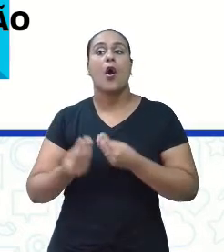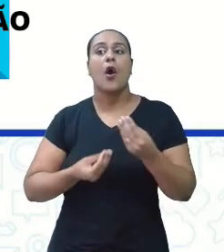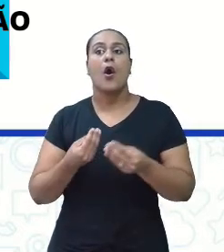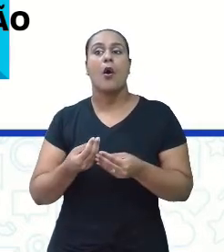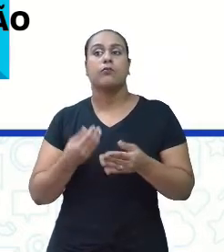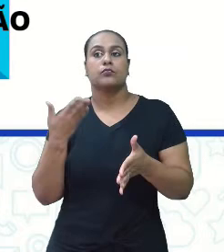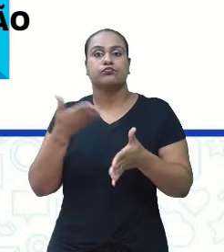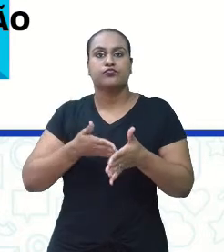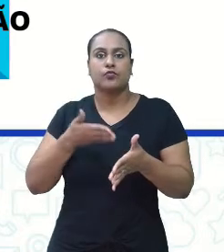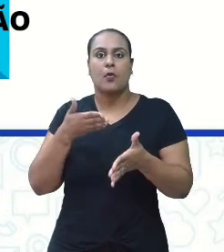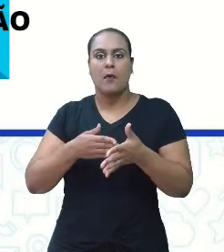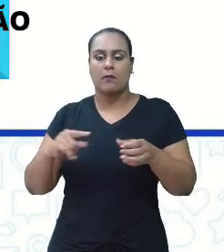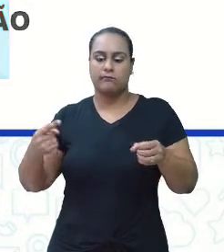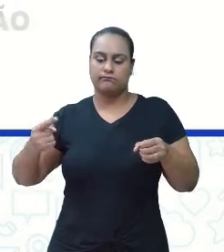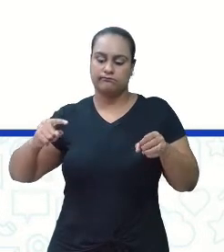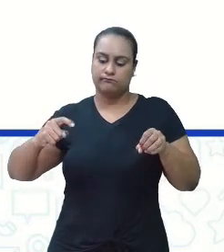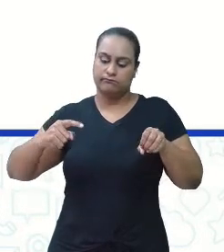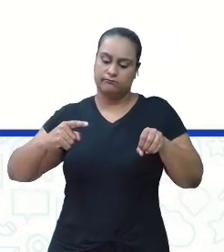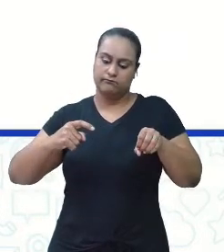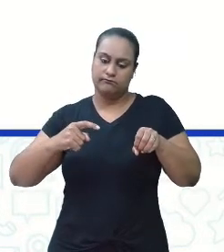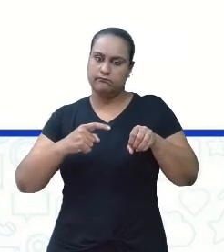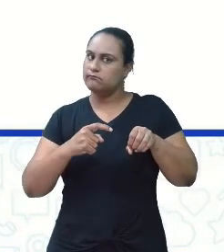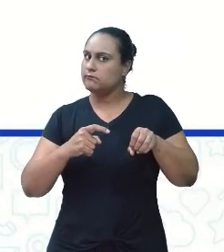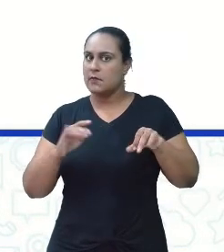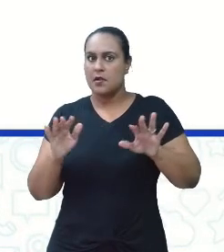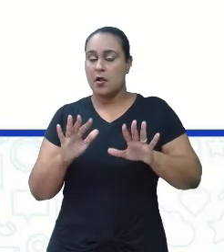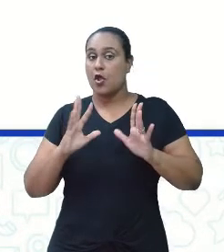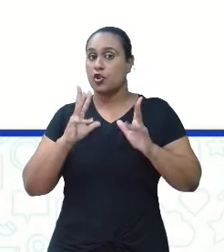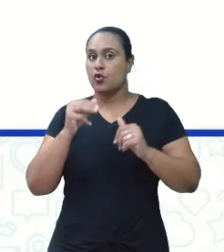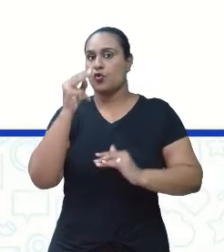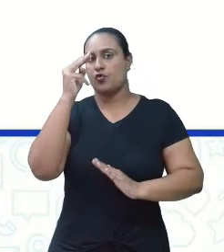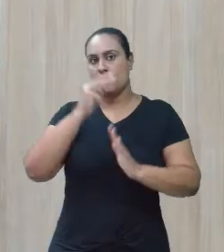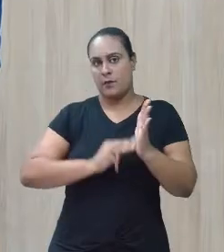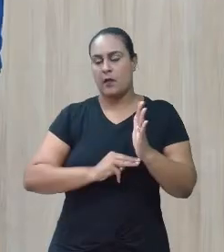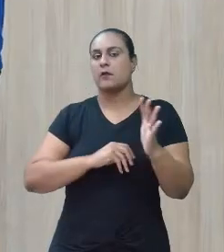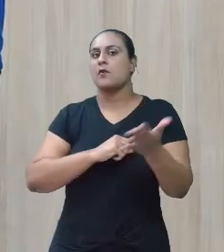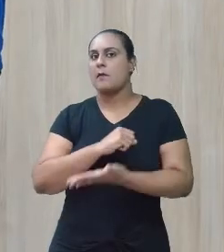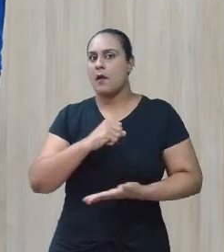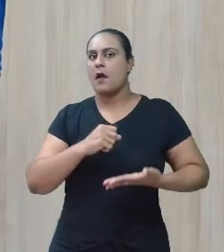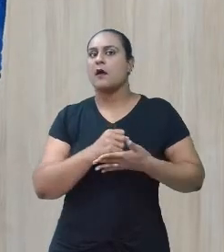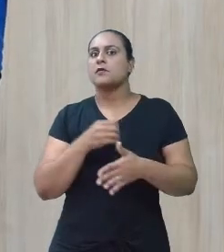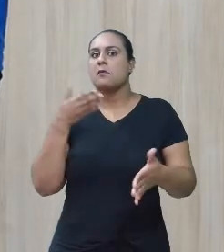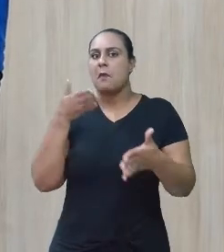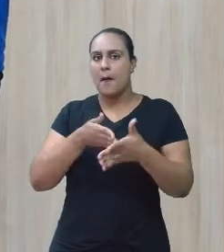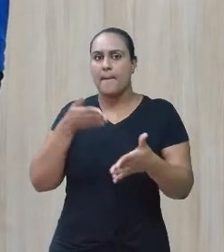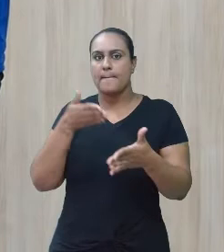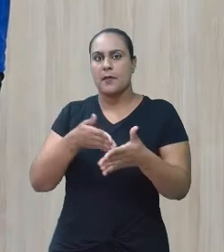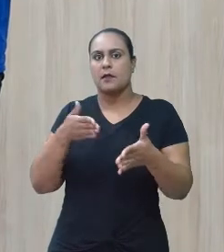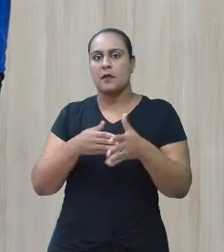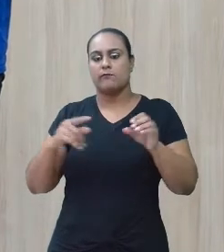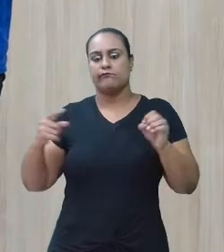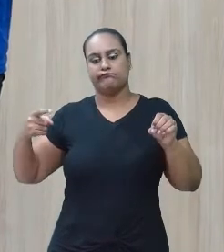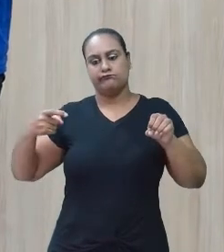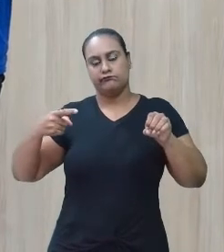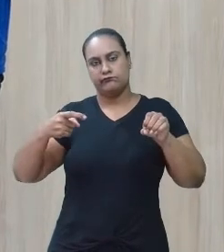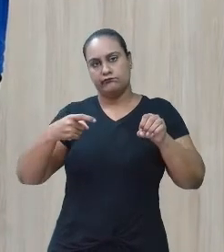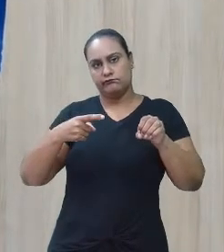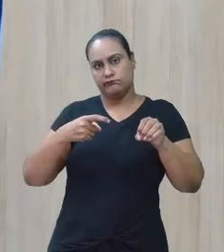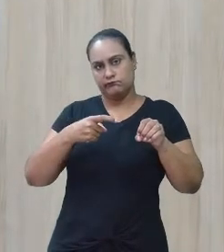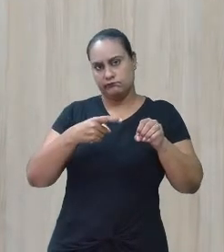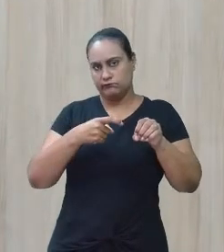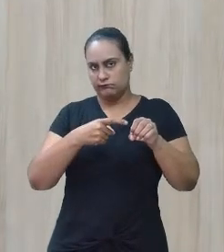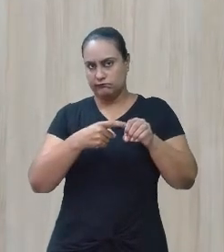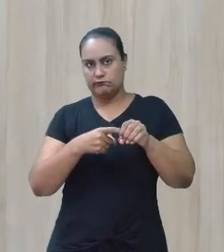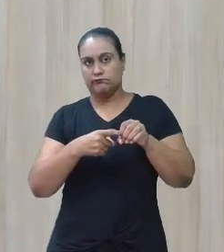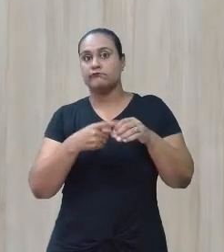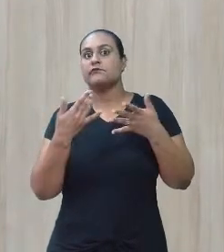impedimento da ovulação. Então, todos esses métodos, eles baseiam-se nisso aí, né? Impedir a ovulação ou para